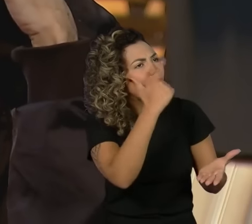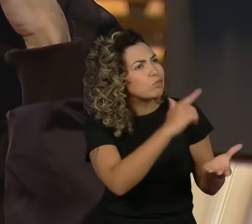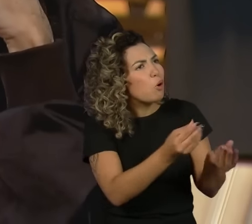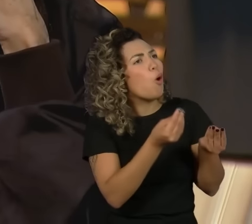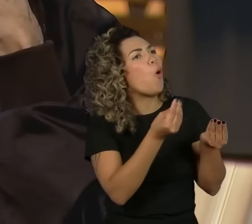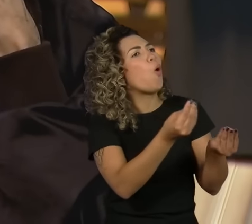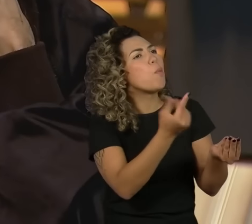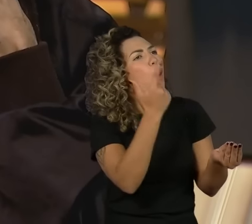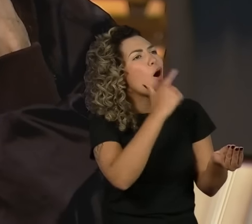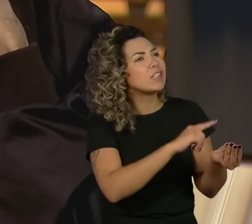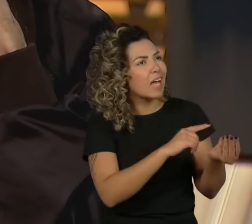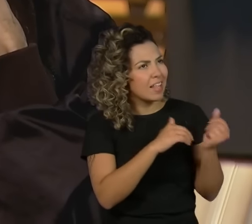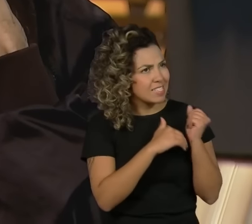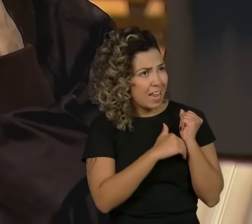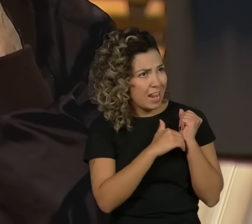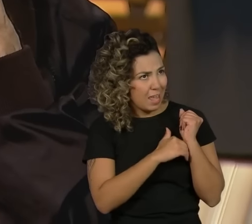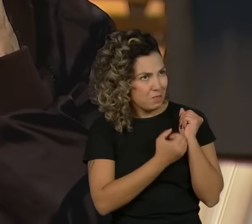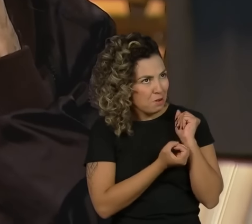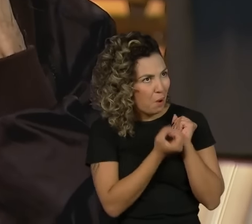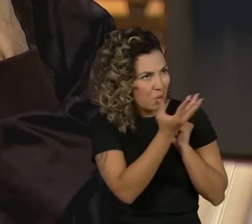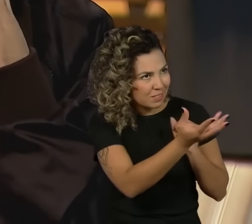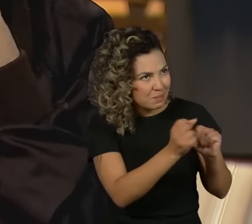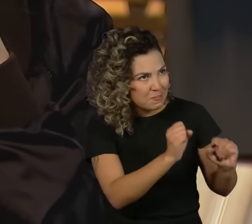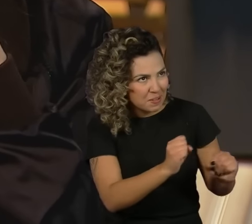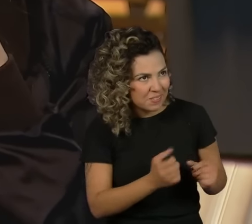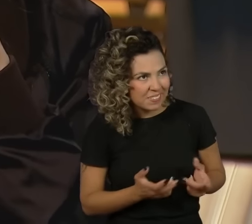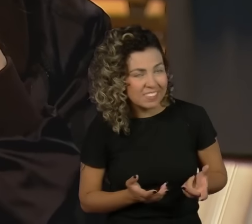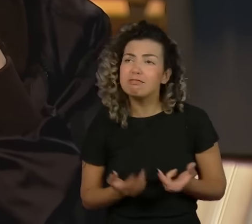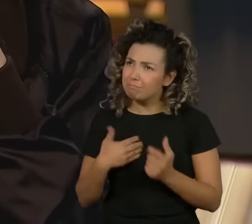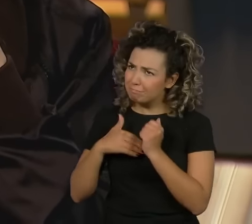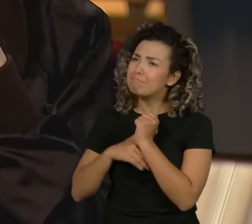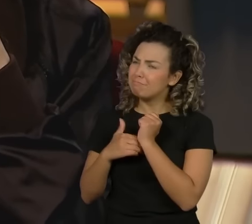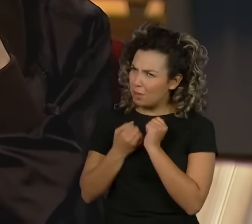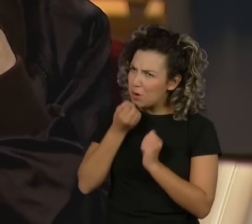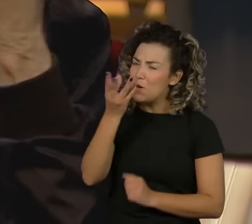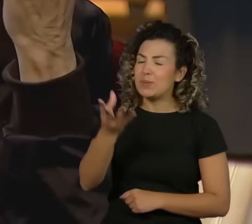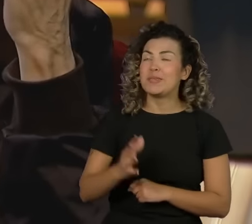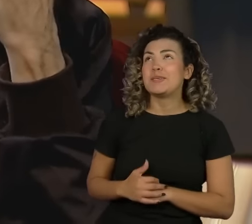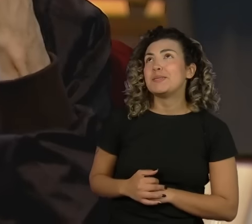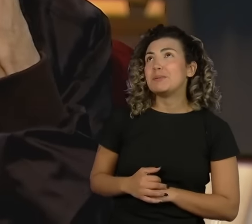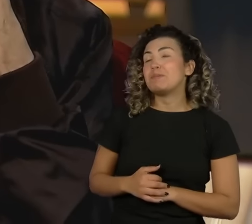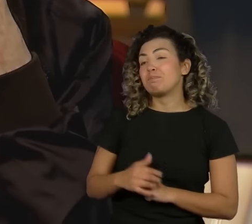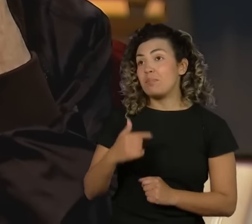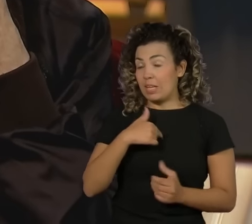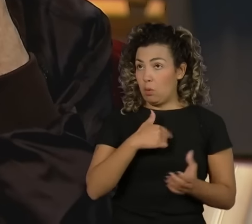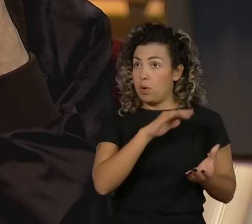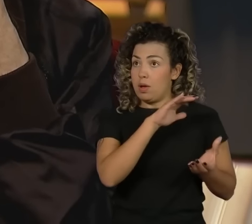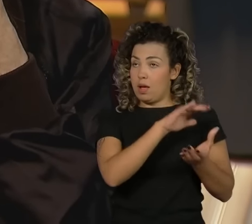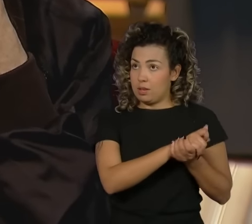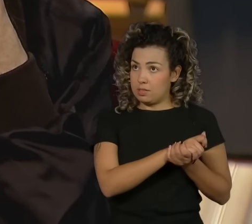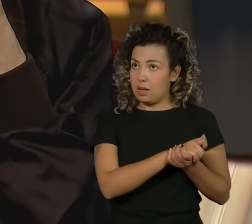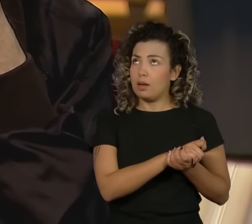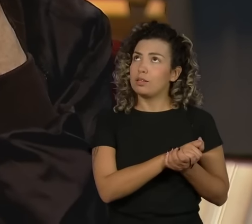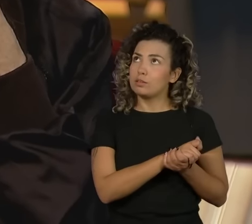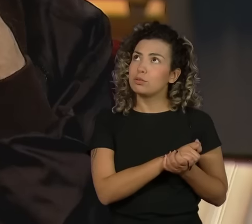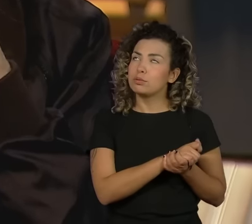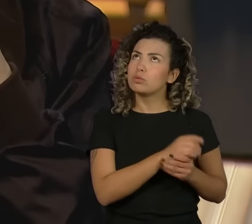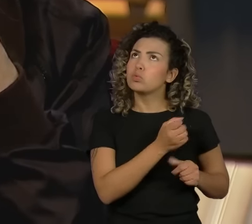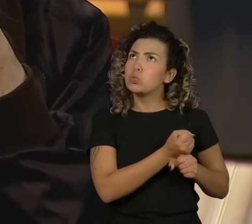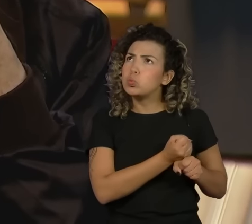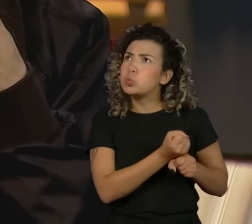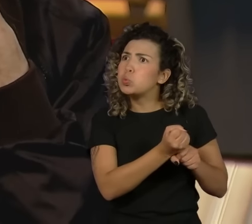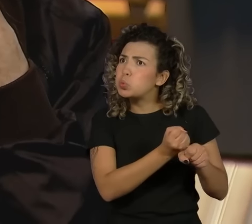Você vai entregar essa? Eu entrego. Eu sou casado com a minha mulher durante a